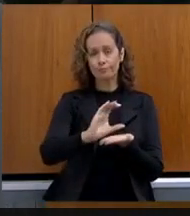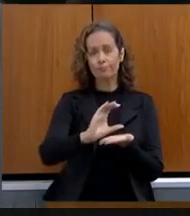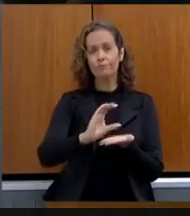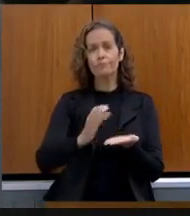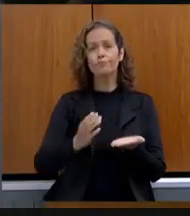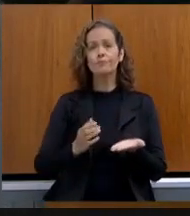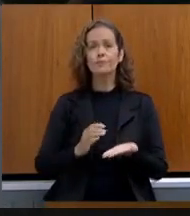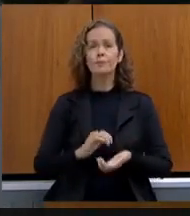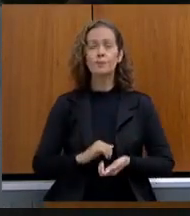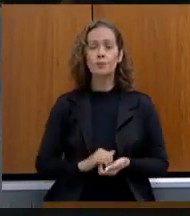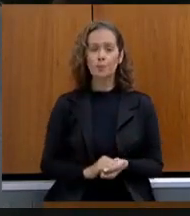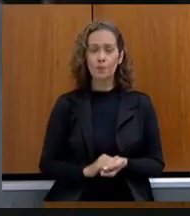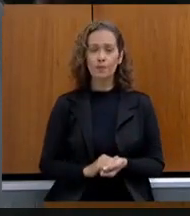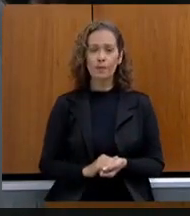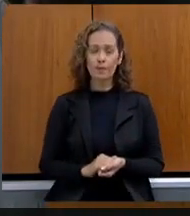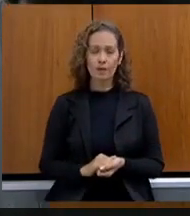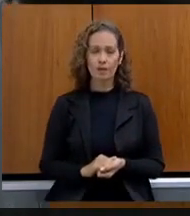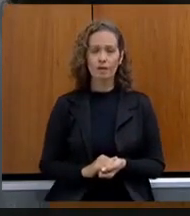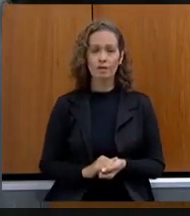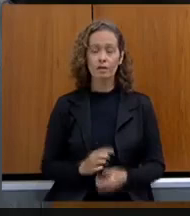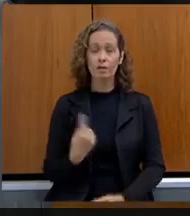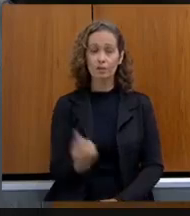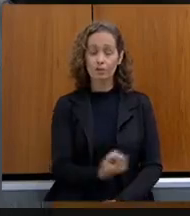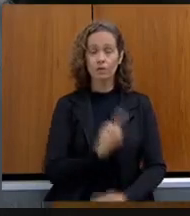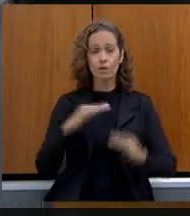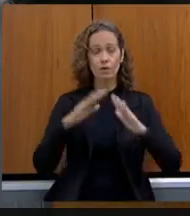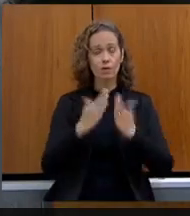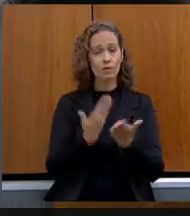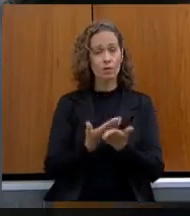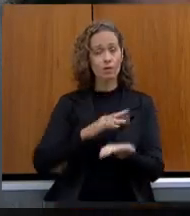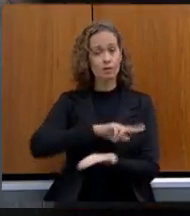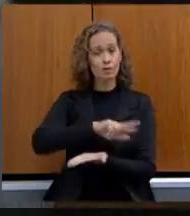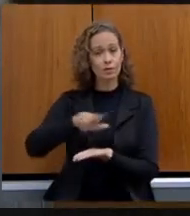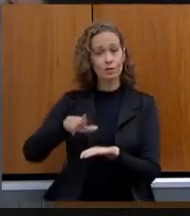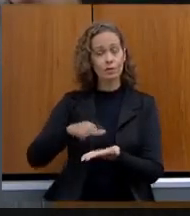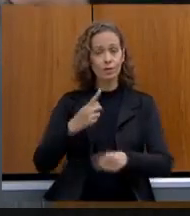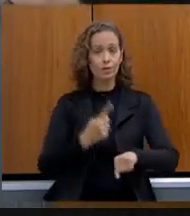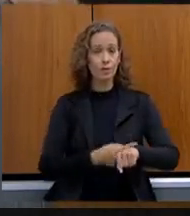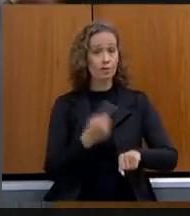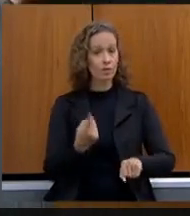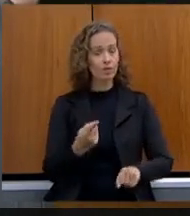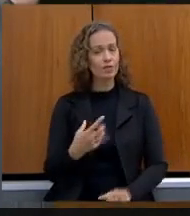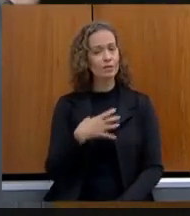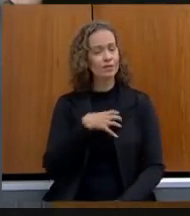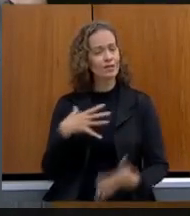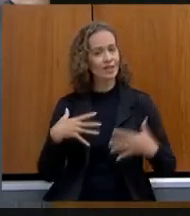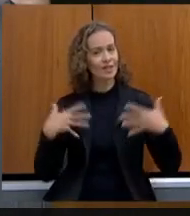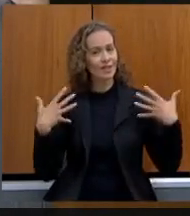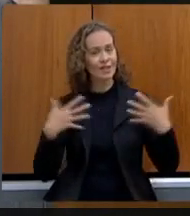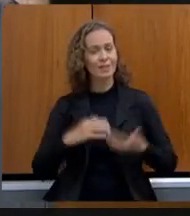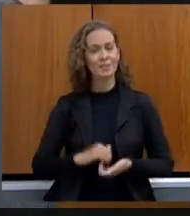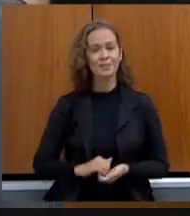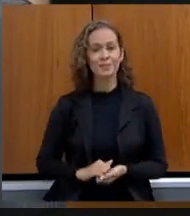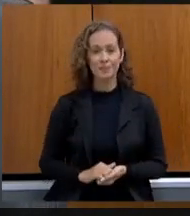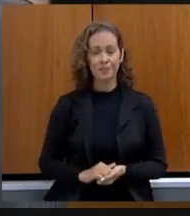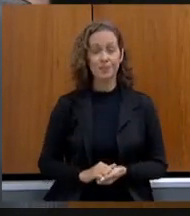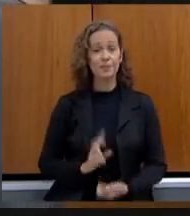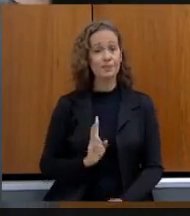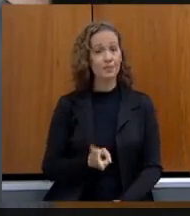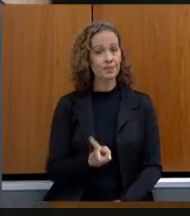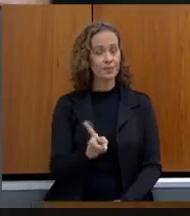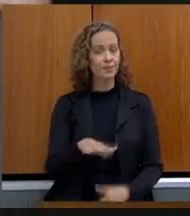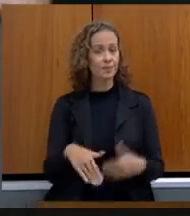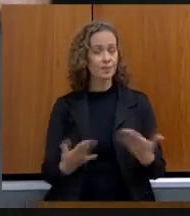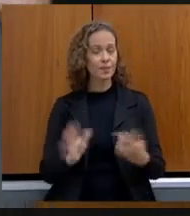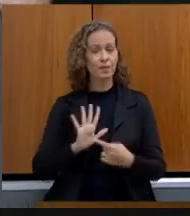em intervenção nas nossas escolas nesse momento nos enche de alegria isso é seguindo